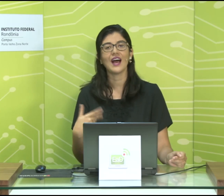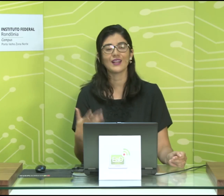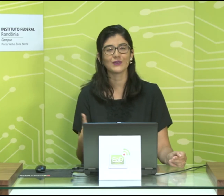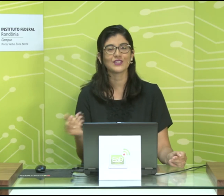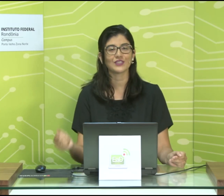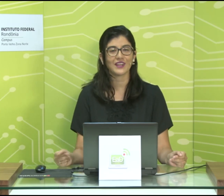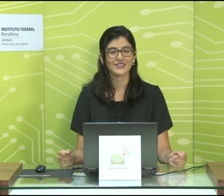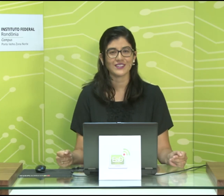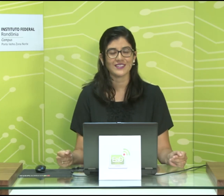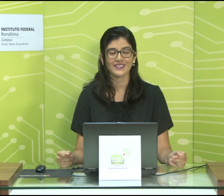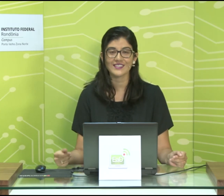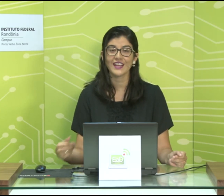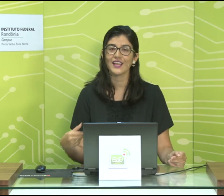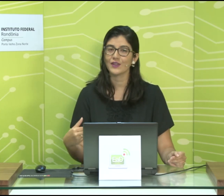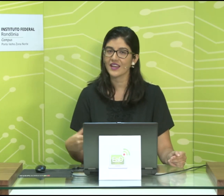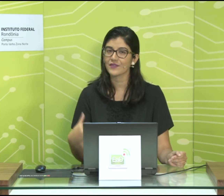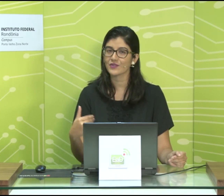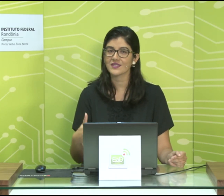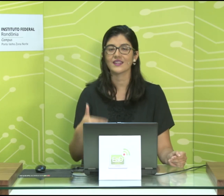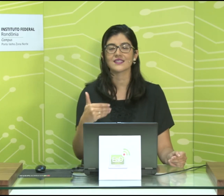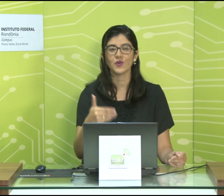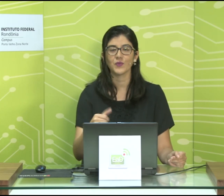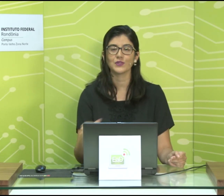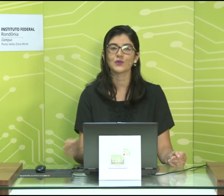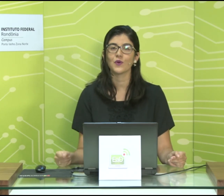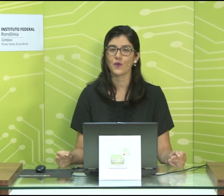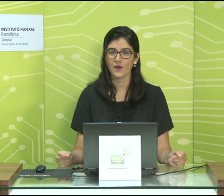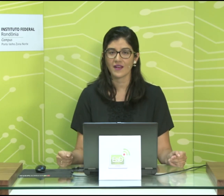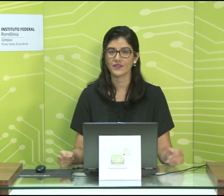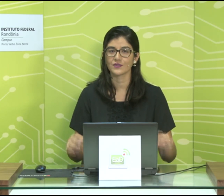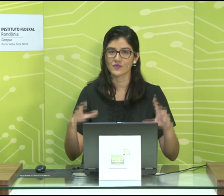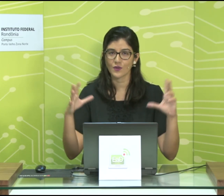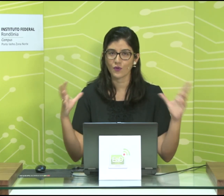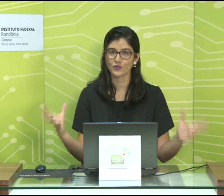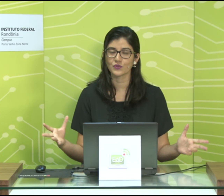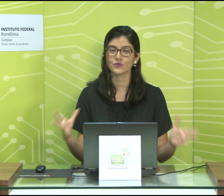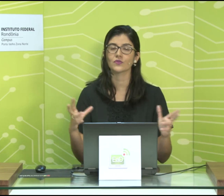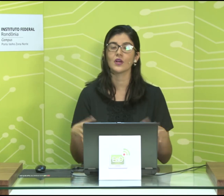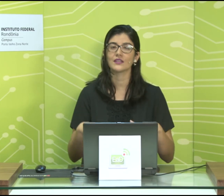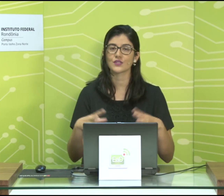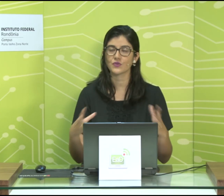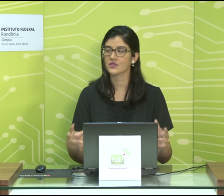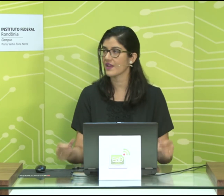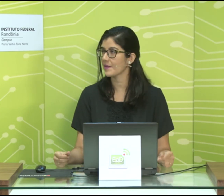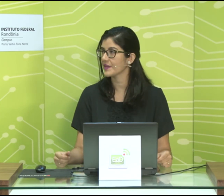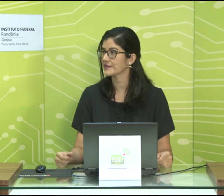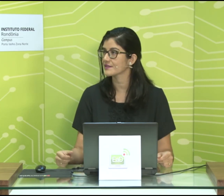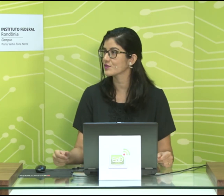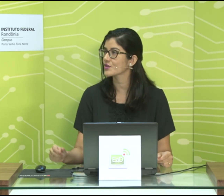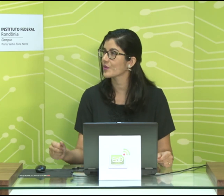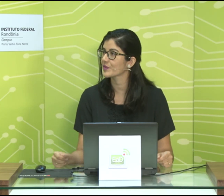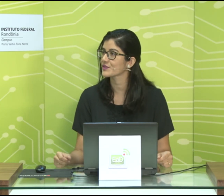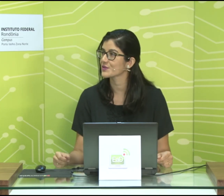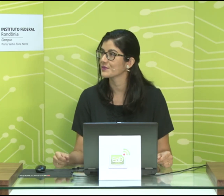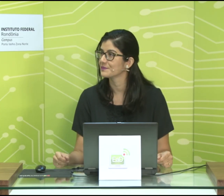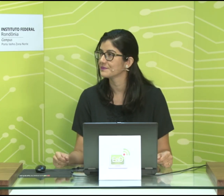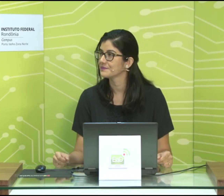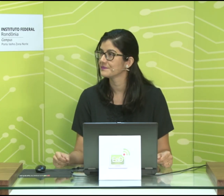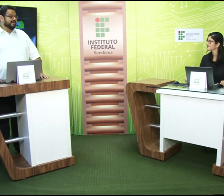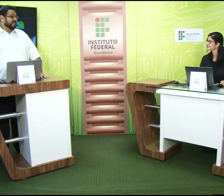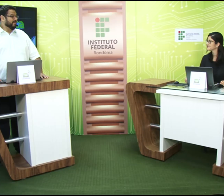enquanto aluna de educação à distância, eu levo em consideração muito o AVA, no seu conjunto, nas suas ferramentas. E o senhor,